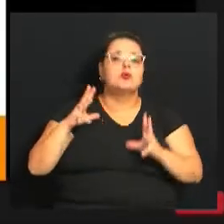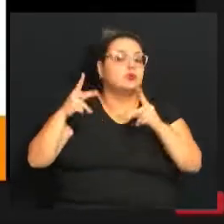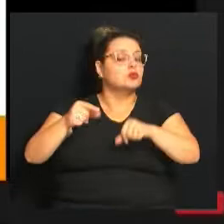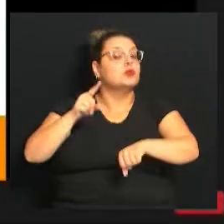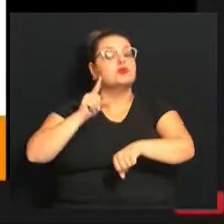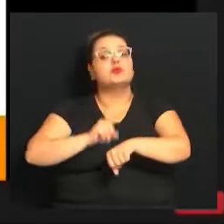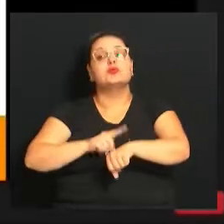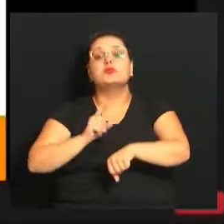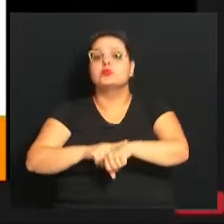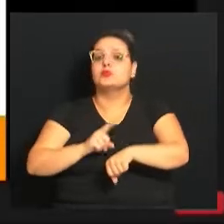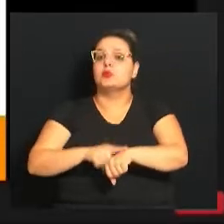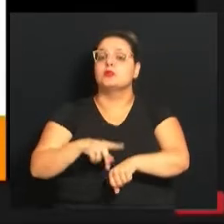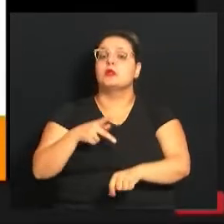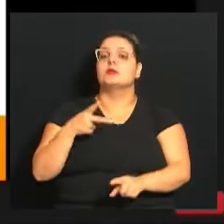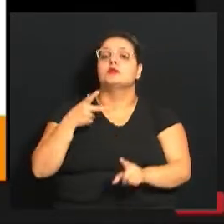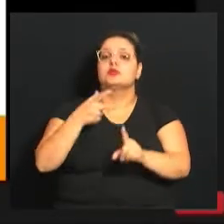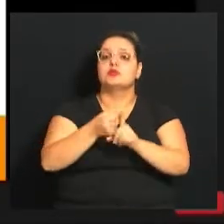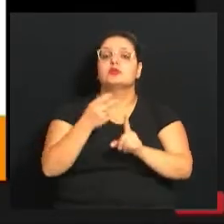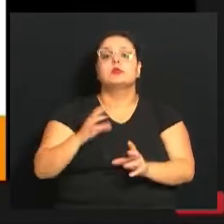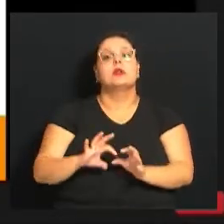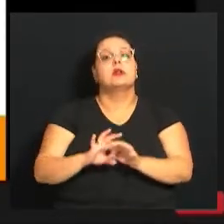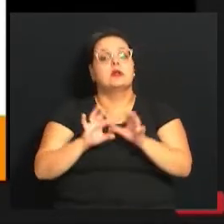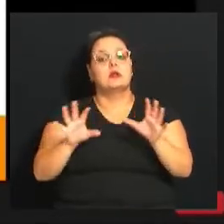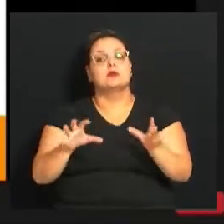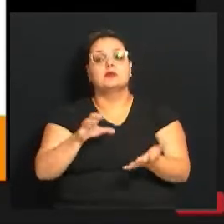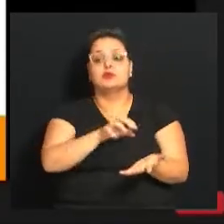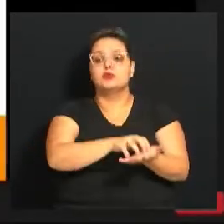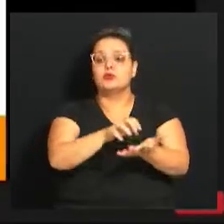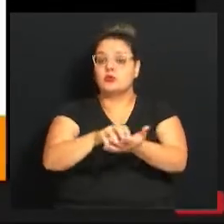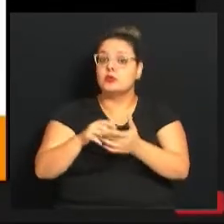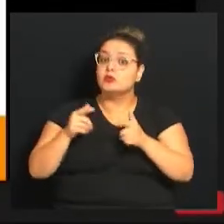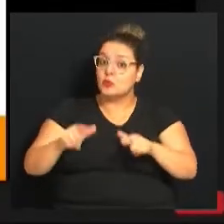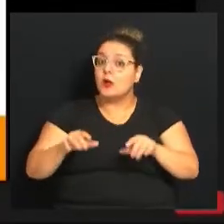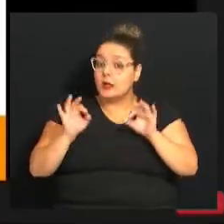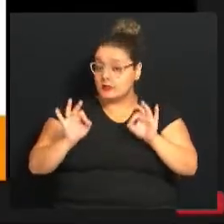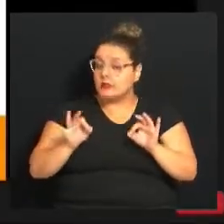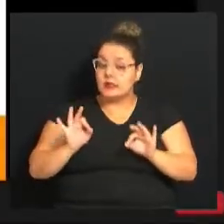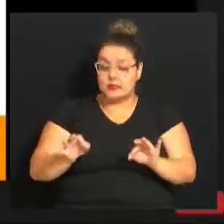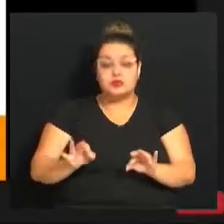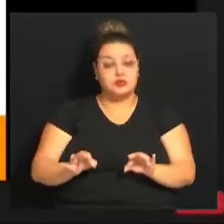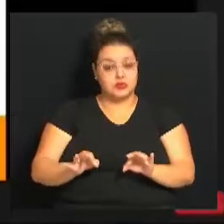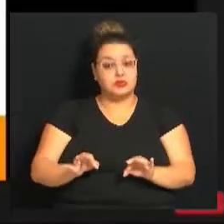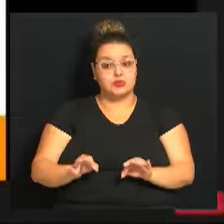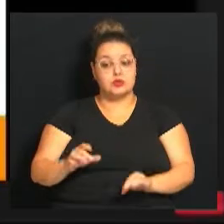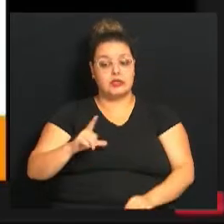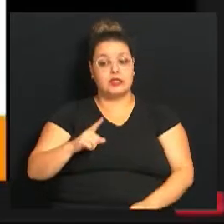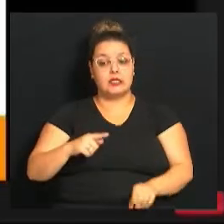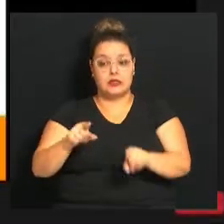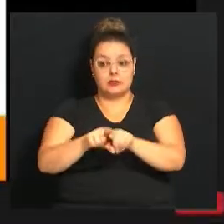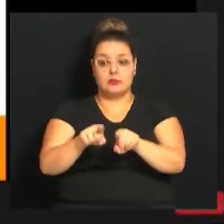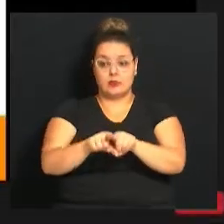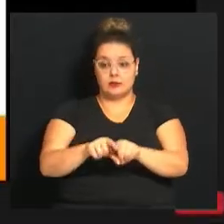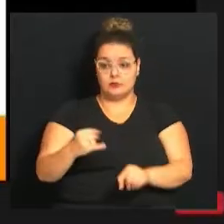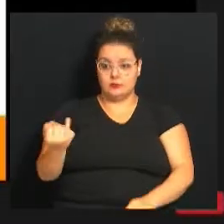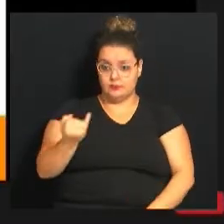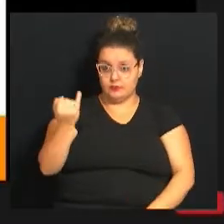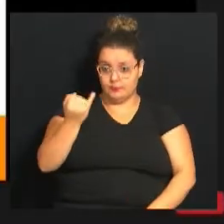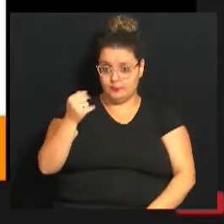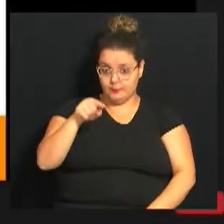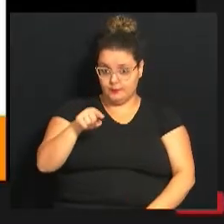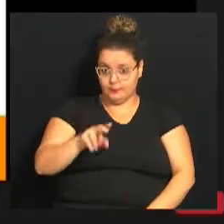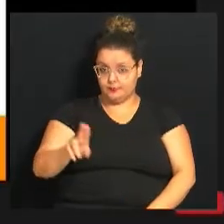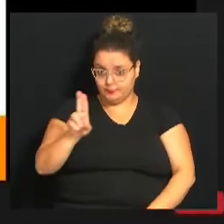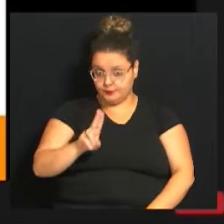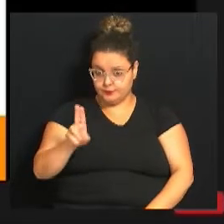de vacinação disponíveis e os centros de saúde também, que tem, inclusive, é importante você que usa o